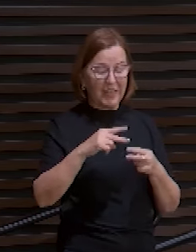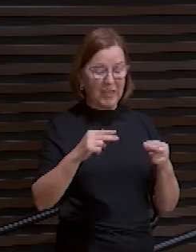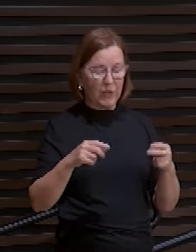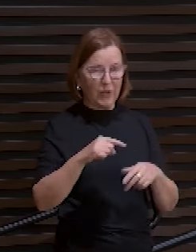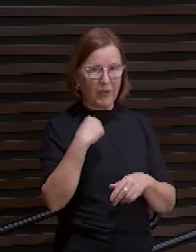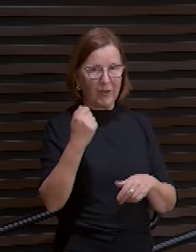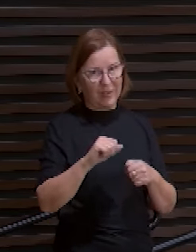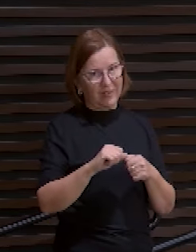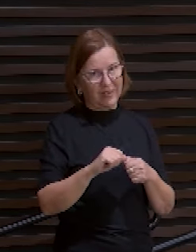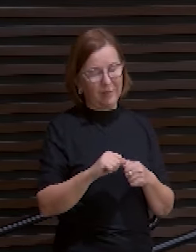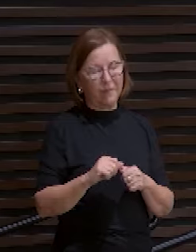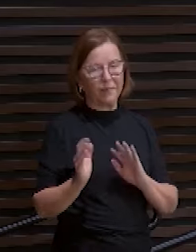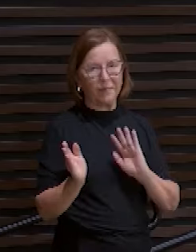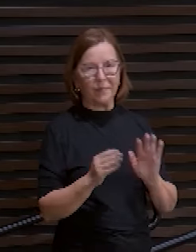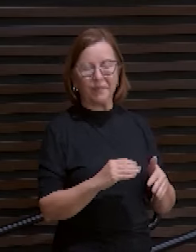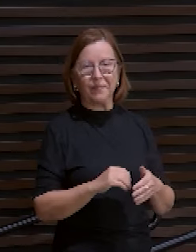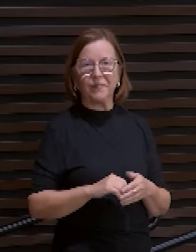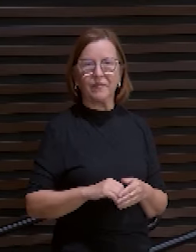falando em desejos